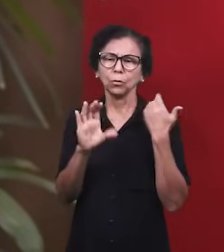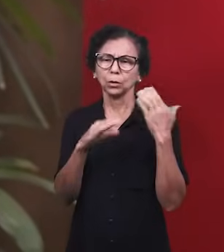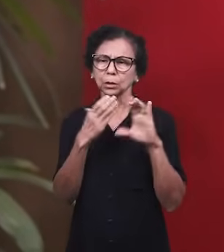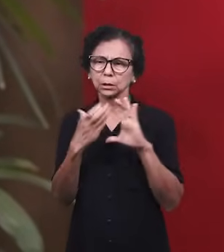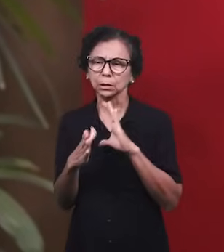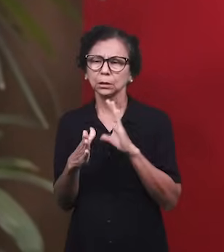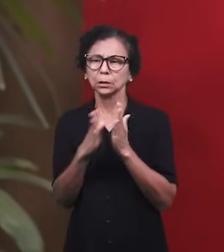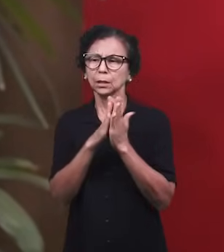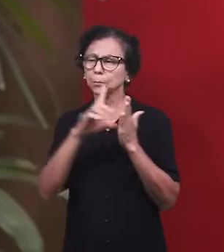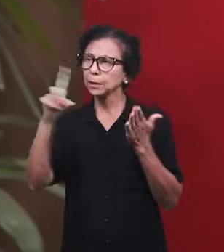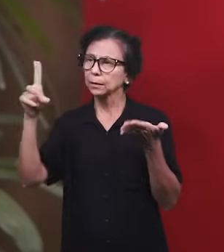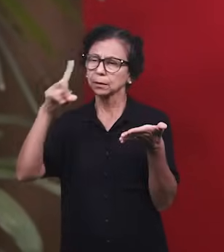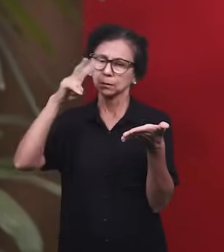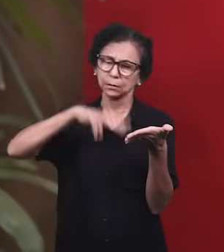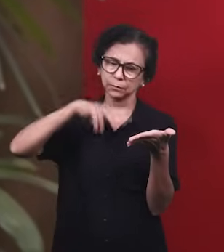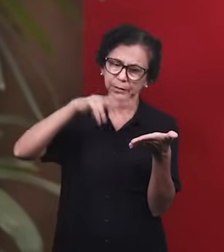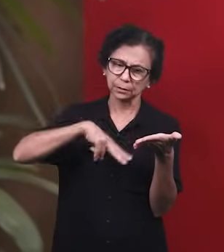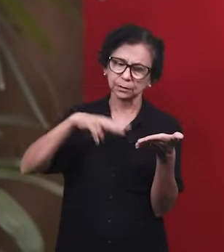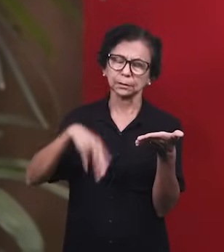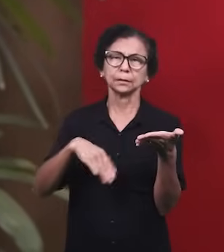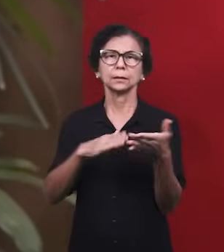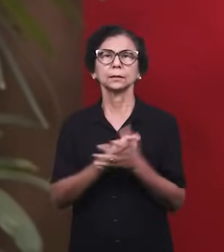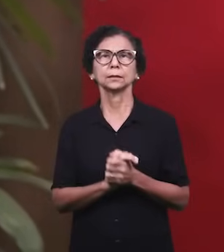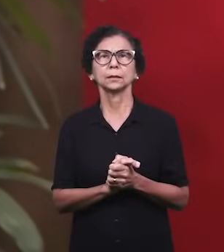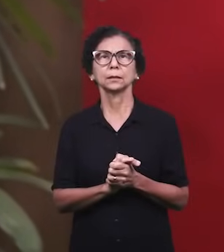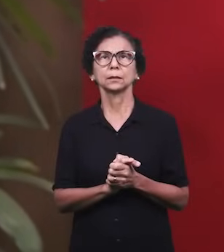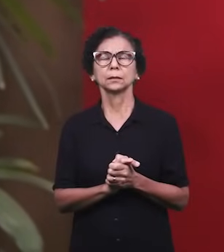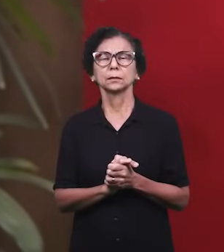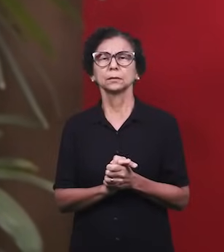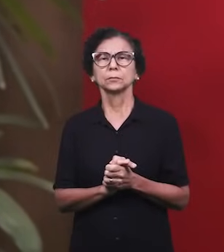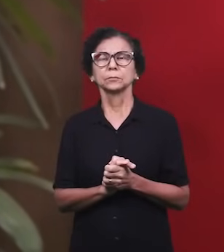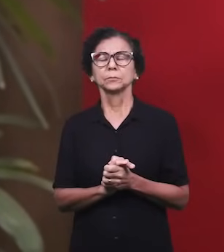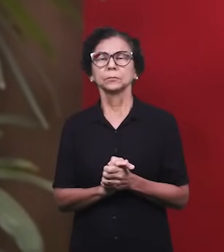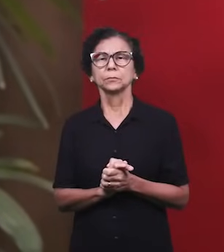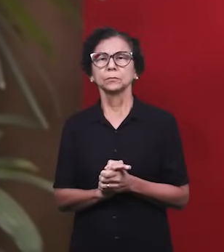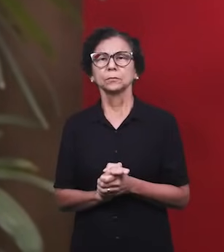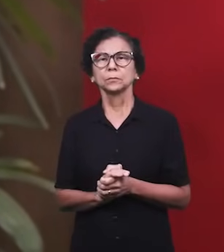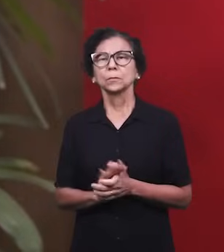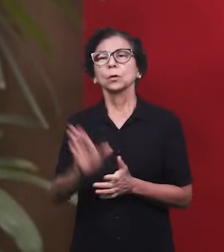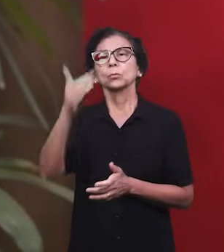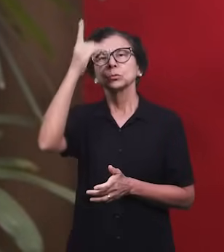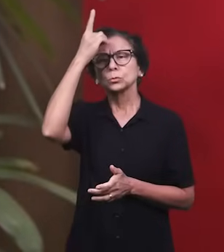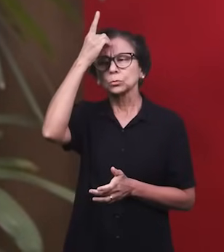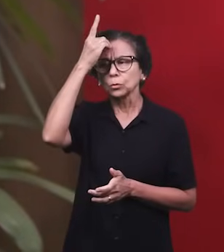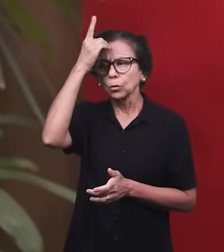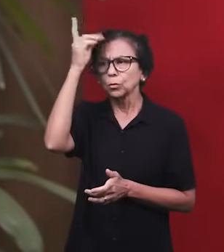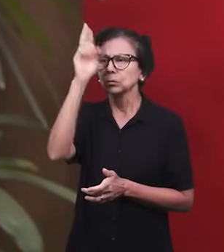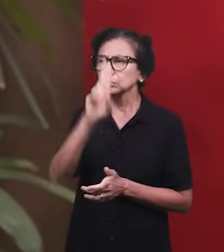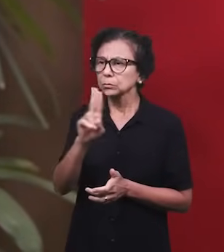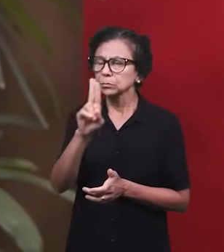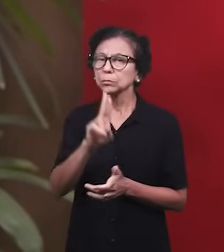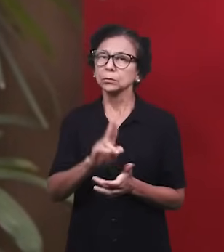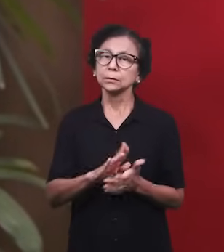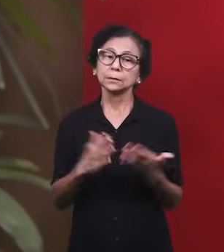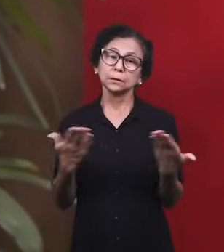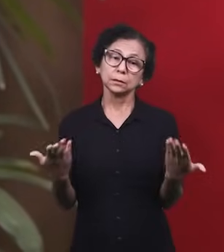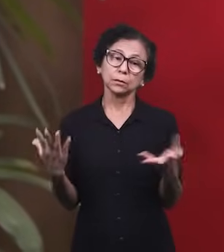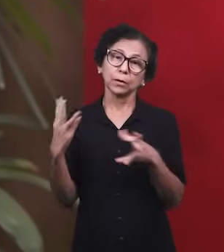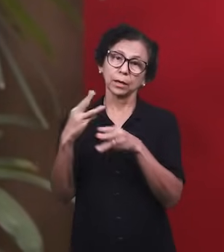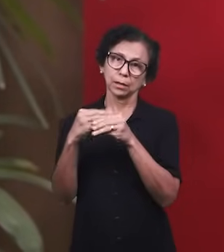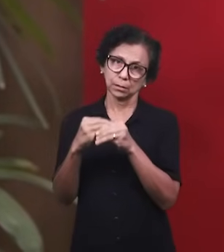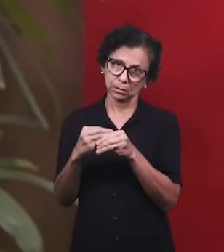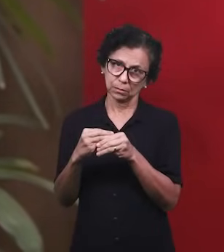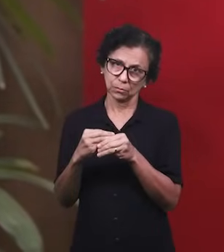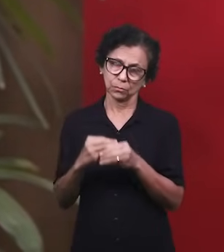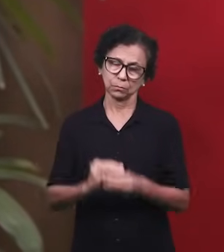né? Usa os dons espirituais, aquilo que o Senhor está falando pelos dons espirituais. Então, na verdade, em síntese, eu entendo